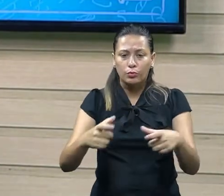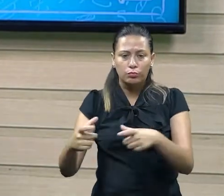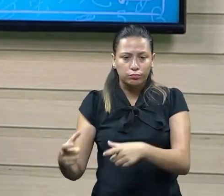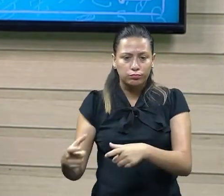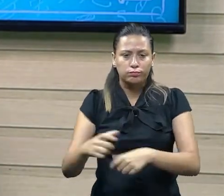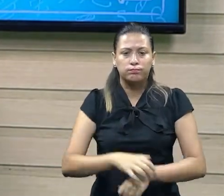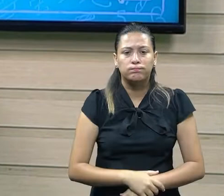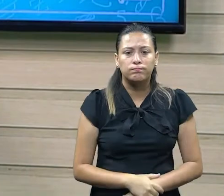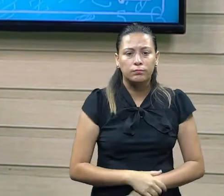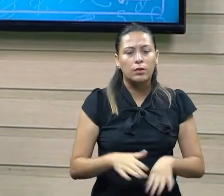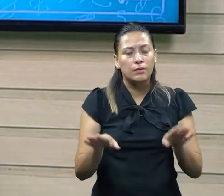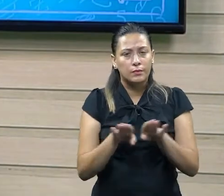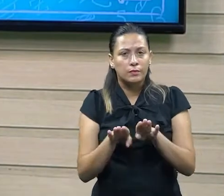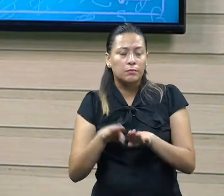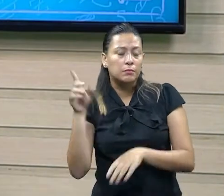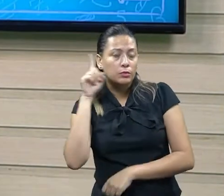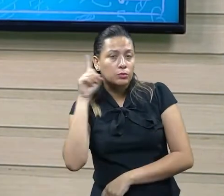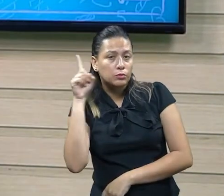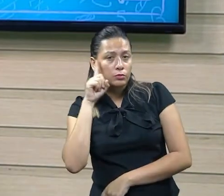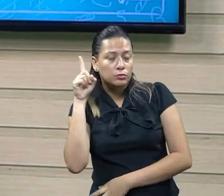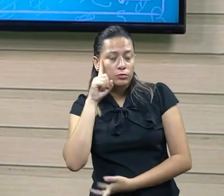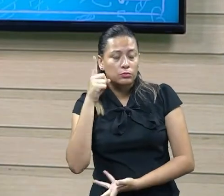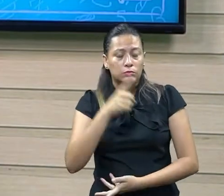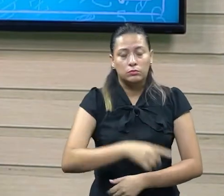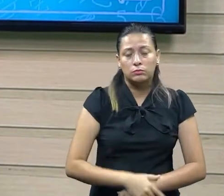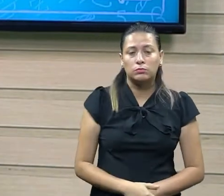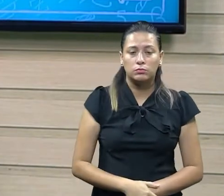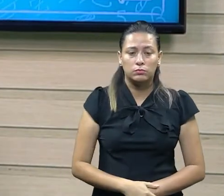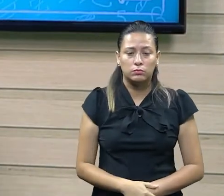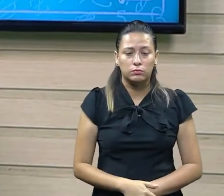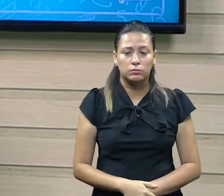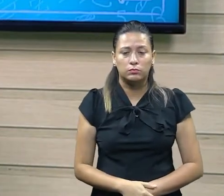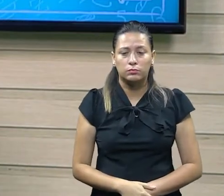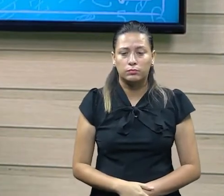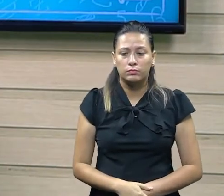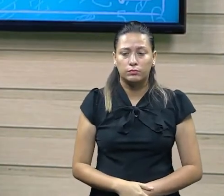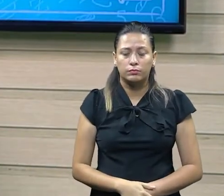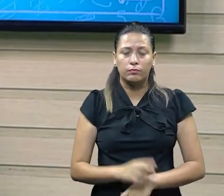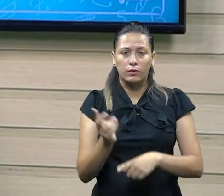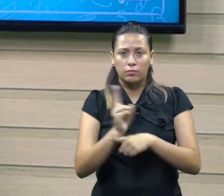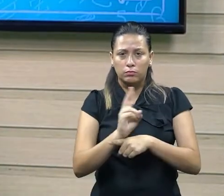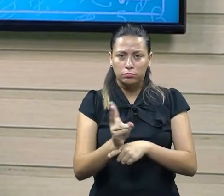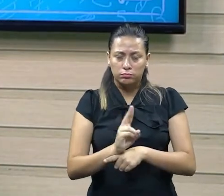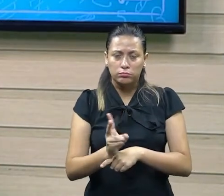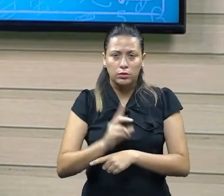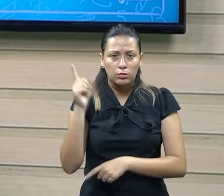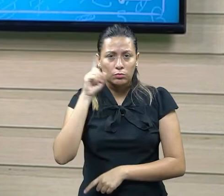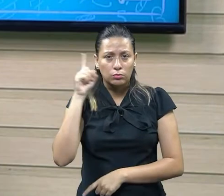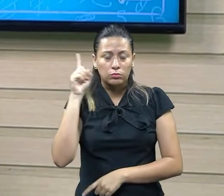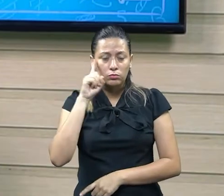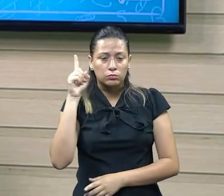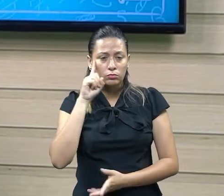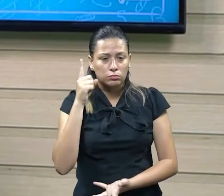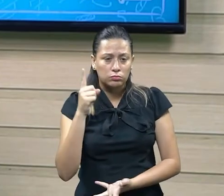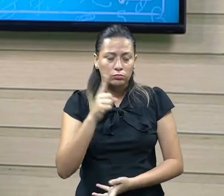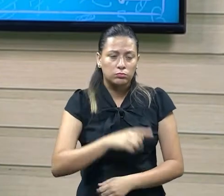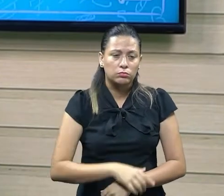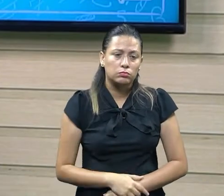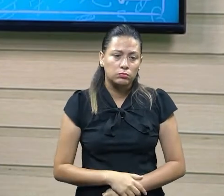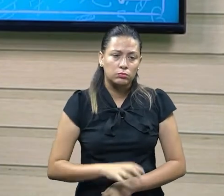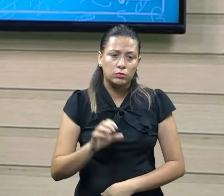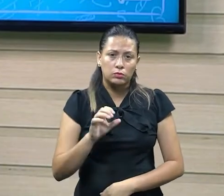de rotina, da mesma forma, tá? Você pode fazer essa inspeção de rotina